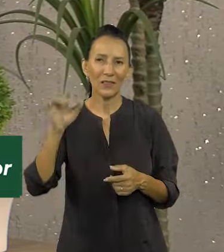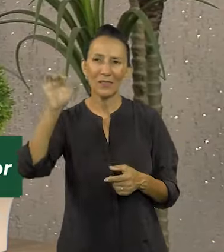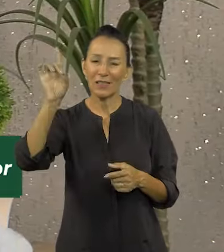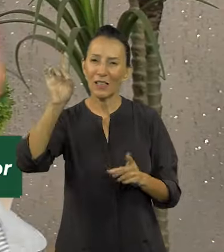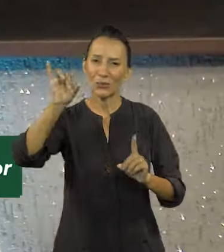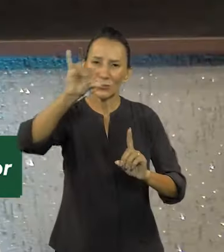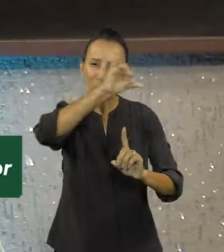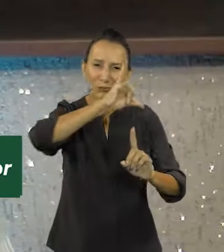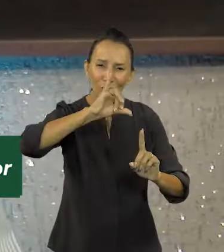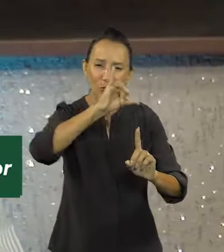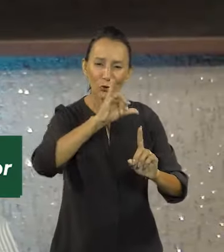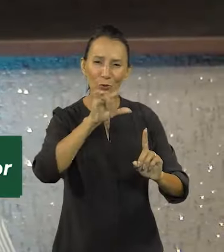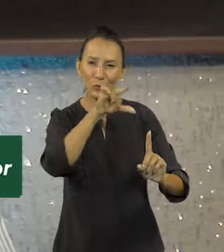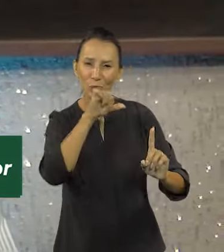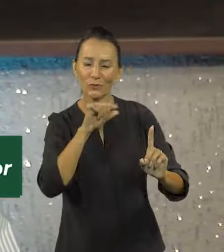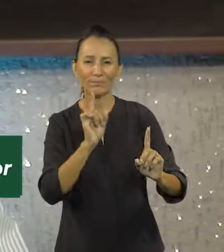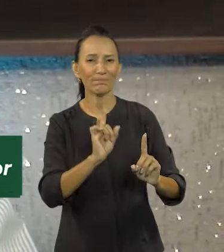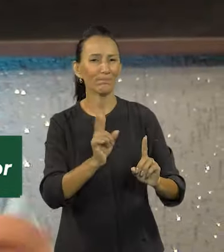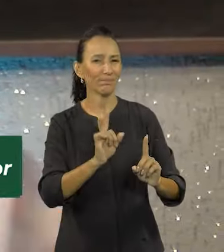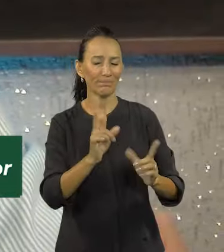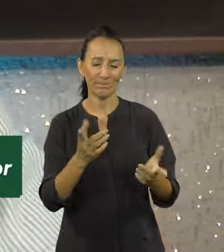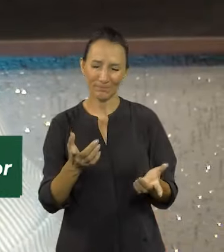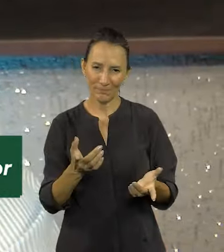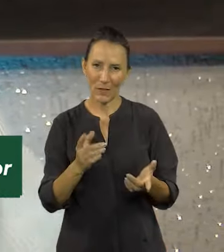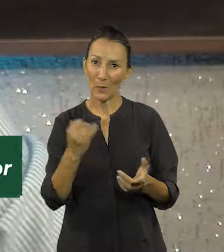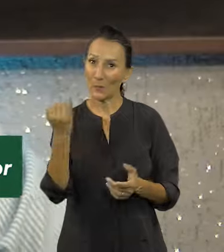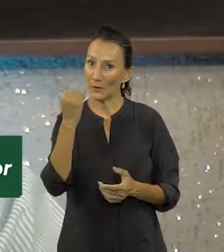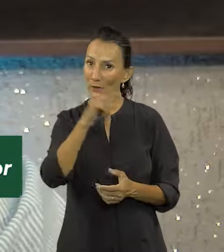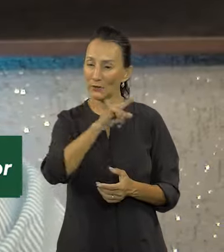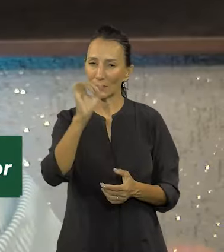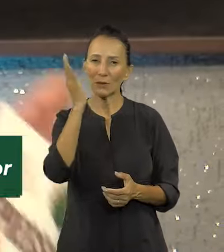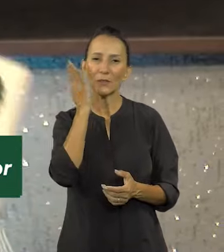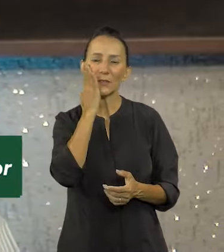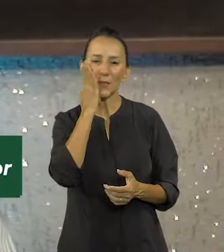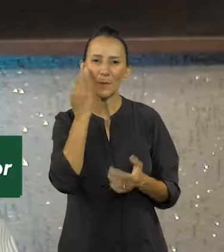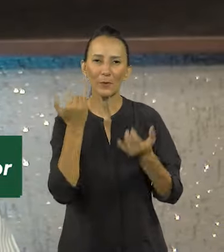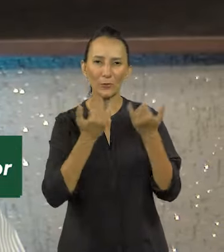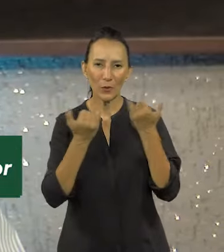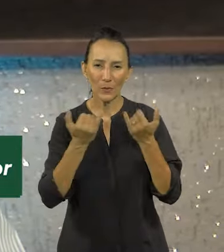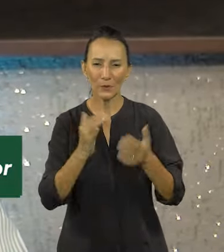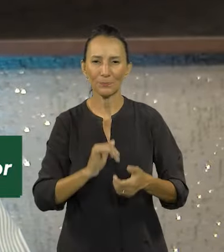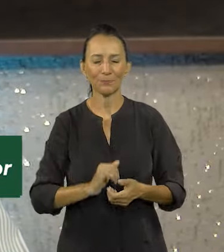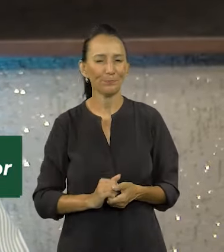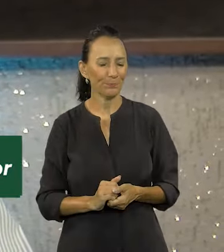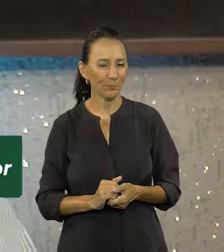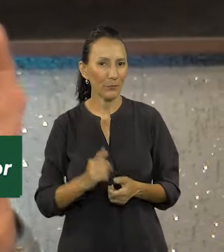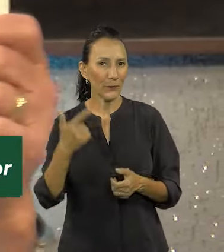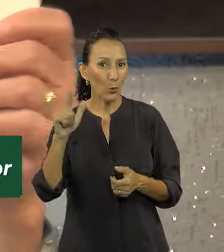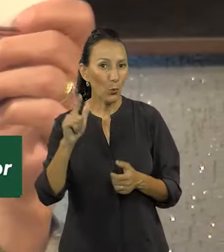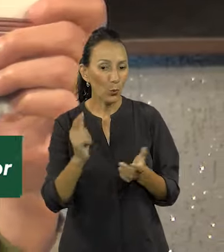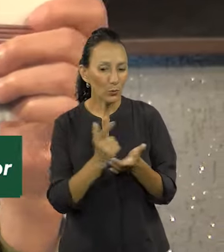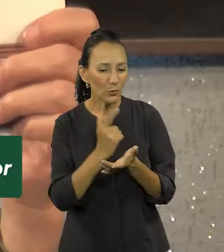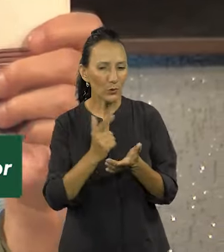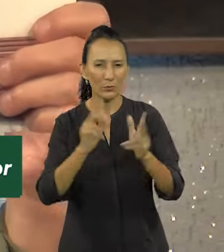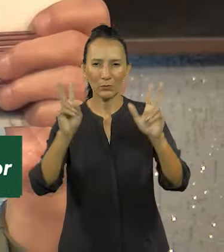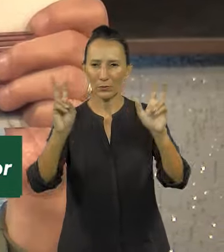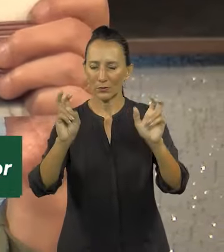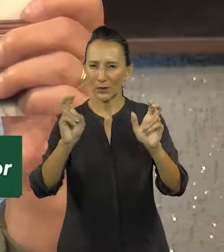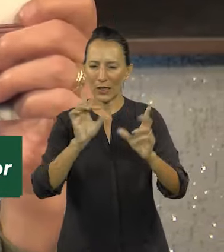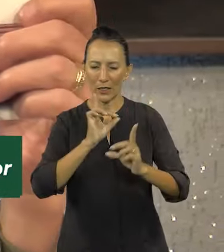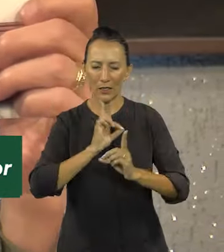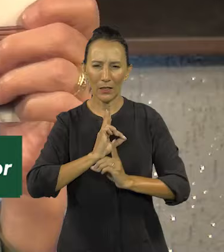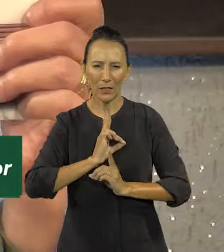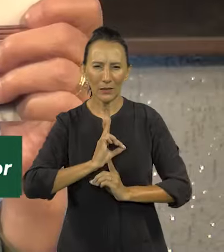negativa então muito importante vocês saberem sobre isso depressão você precisa ler antes de